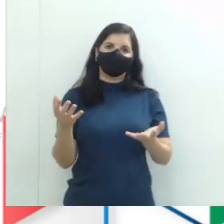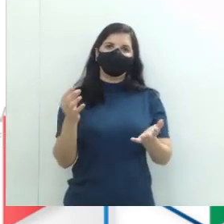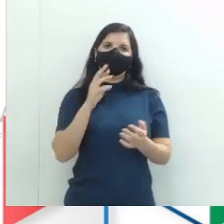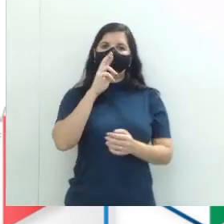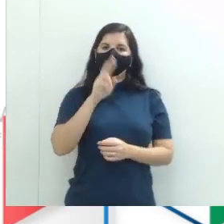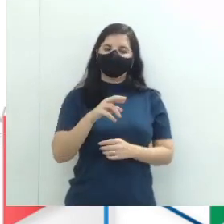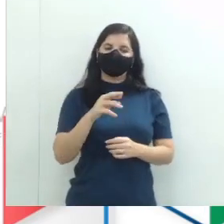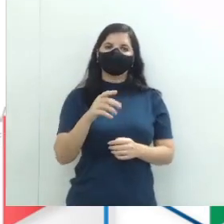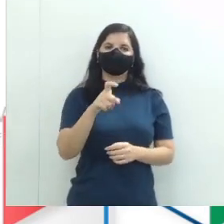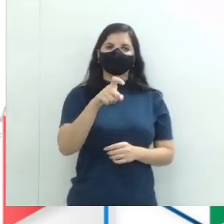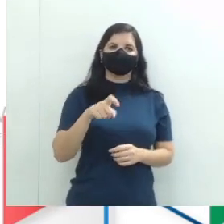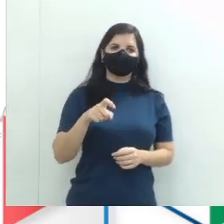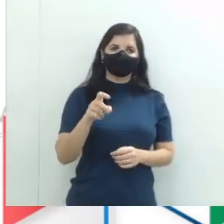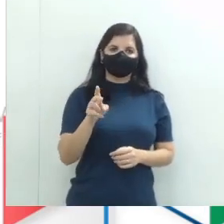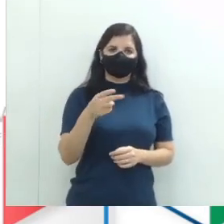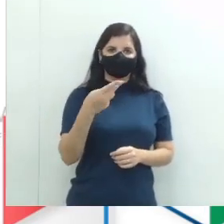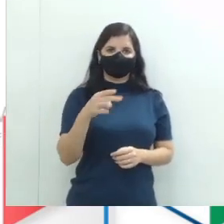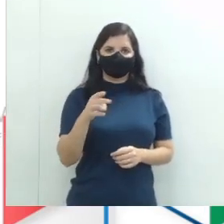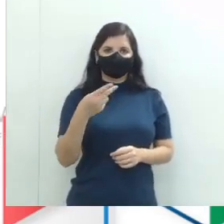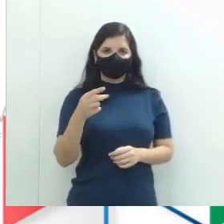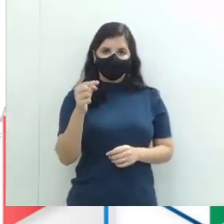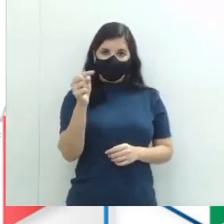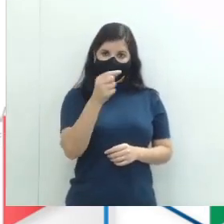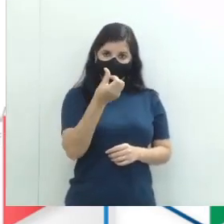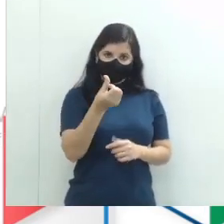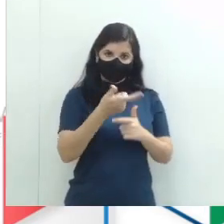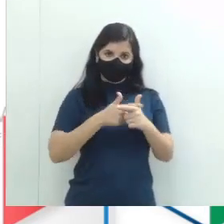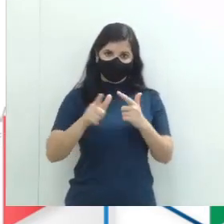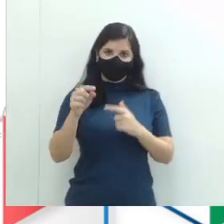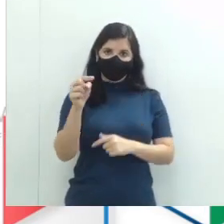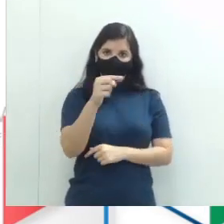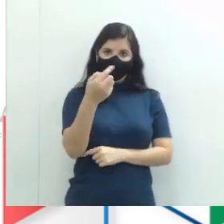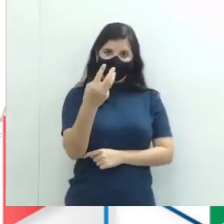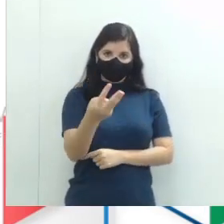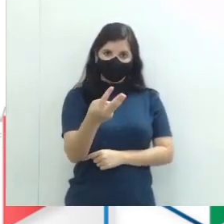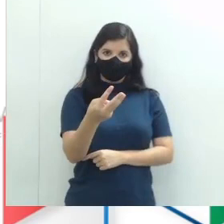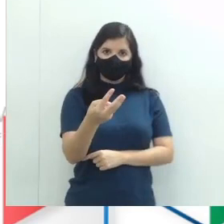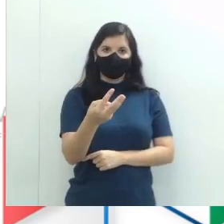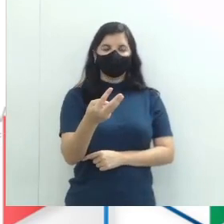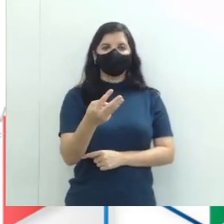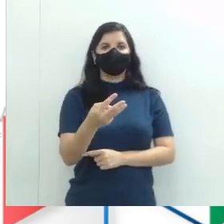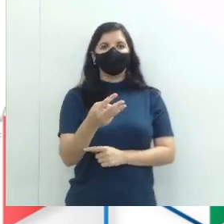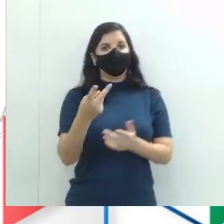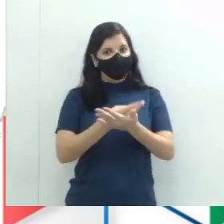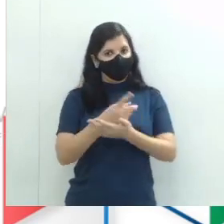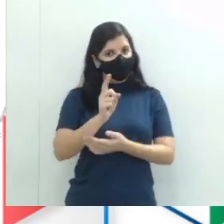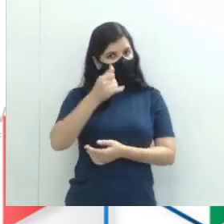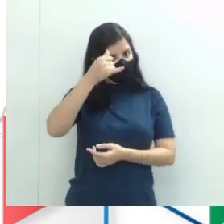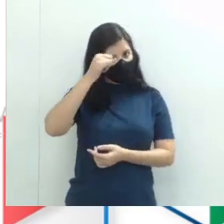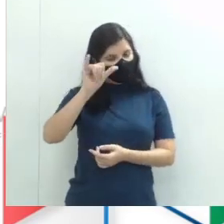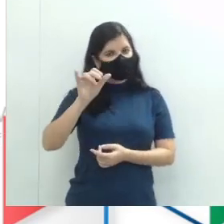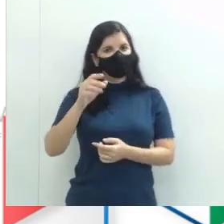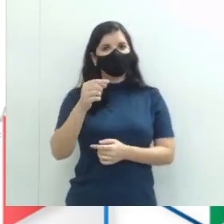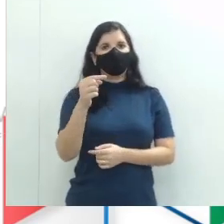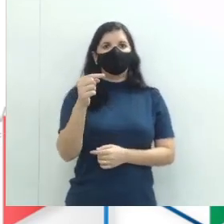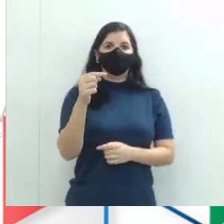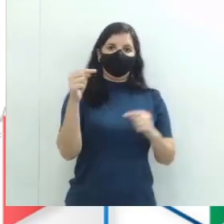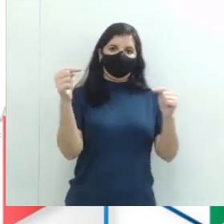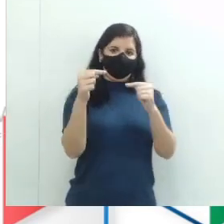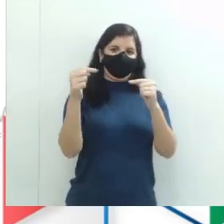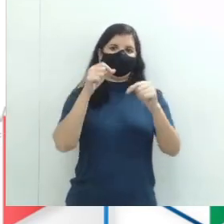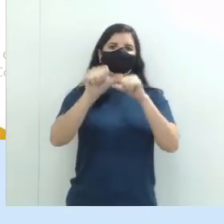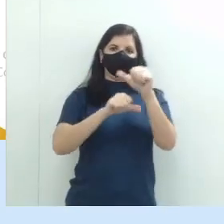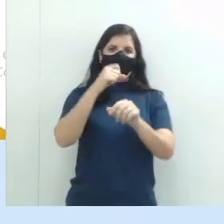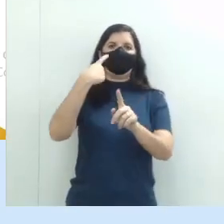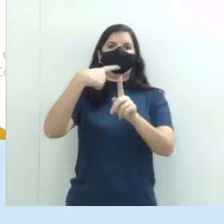Fazendo essa divisão, menos 6 dividido por menos 3, por favor, não erra. Menos com menos